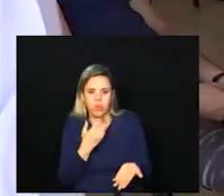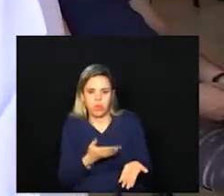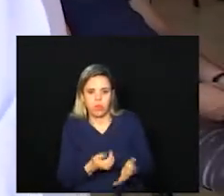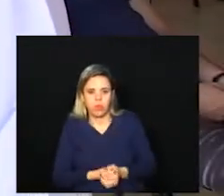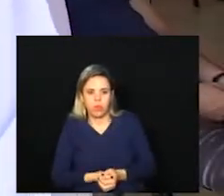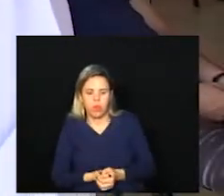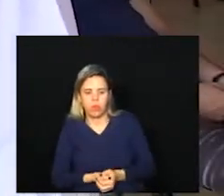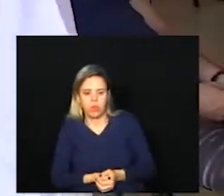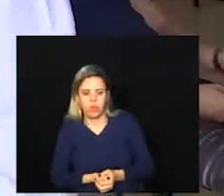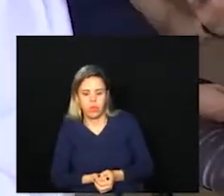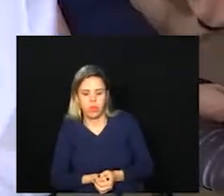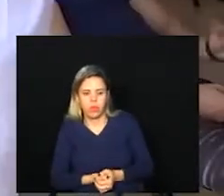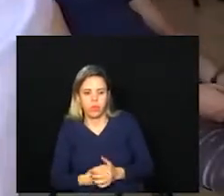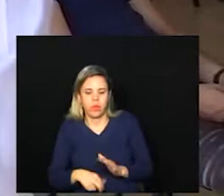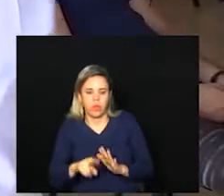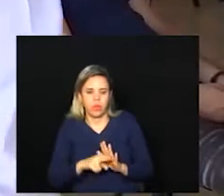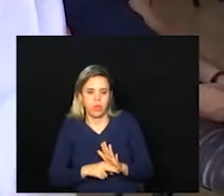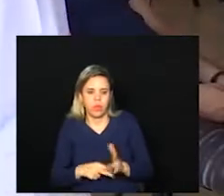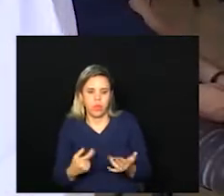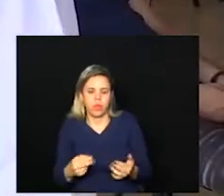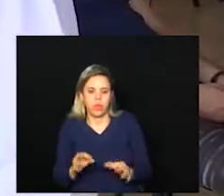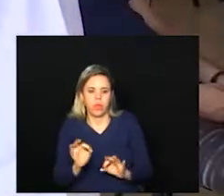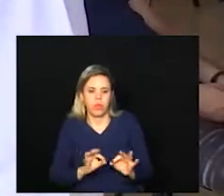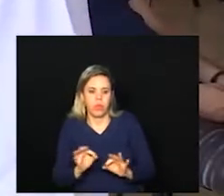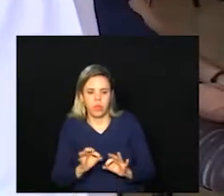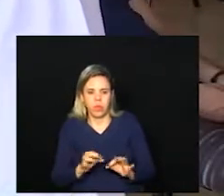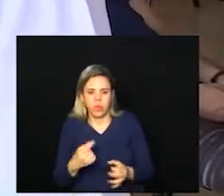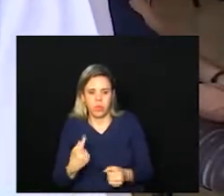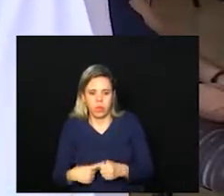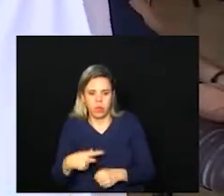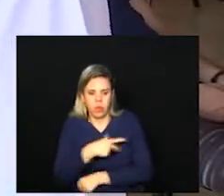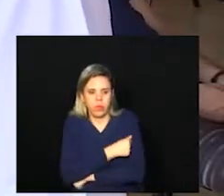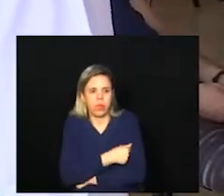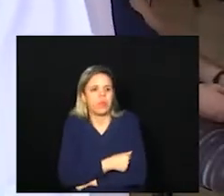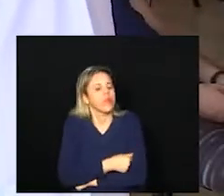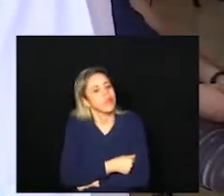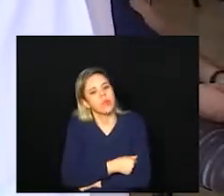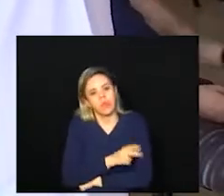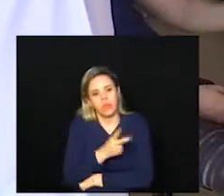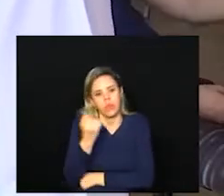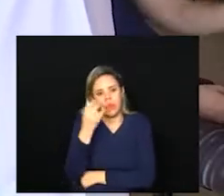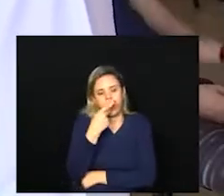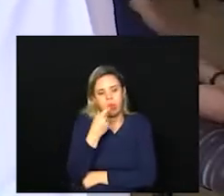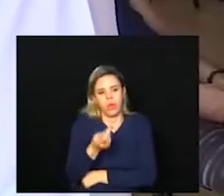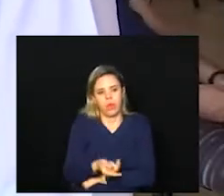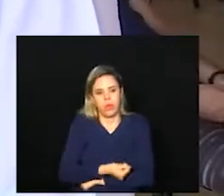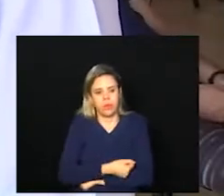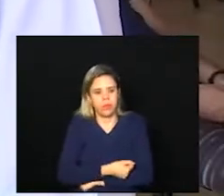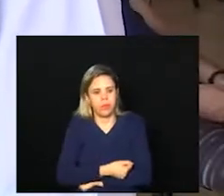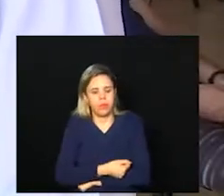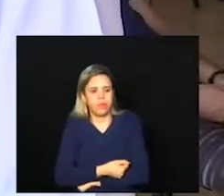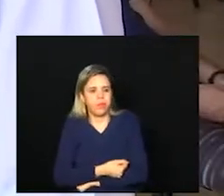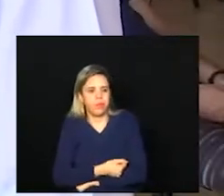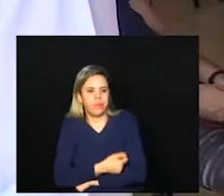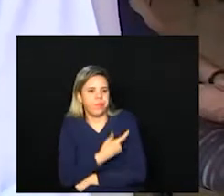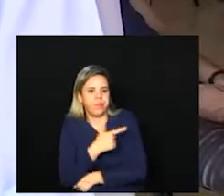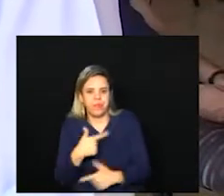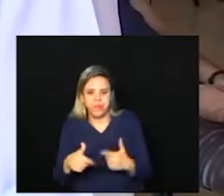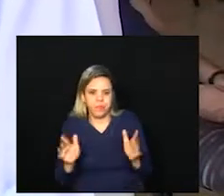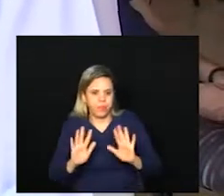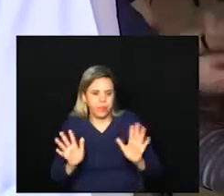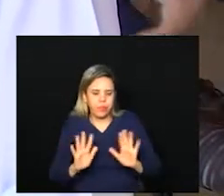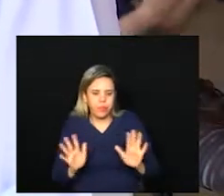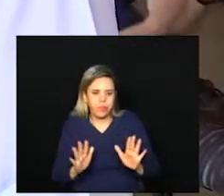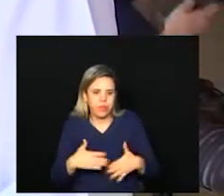de Campinas, seguindo exatamente o plano municipal de imunização. É sempre importante destacar isso, né, para não ter nenhum tipo